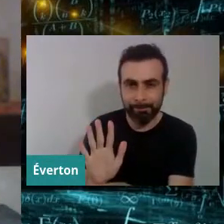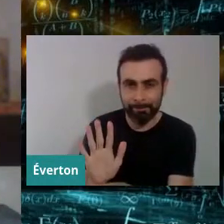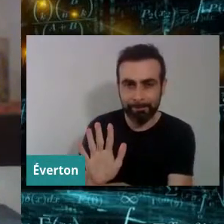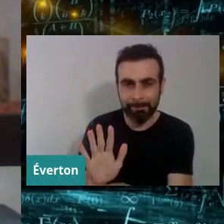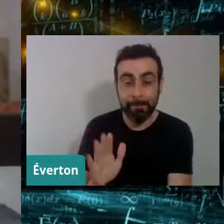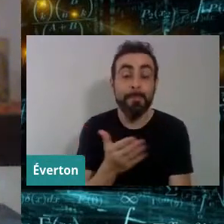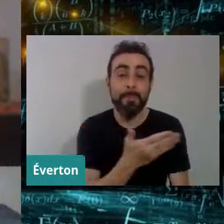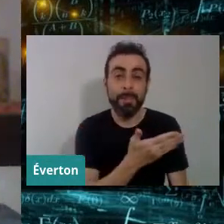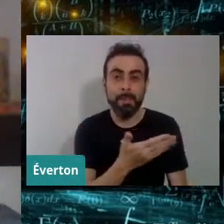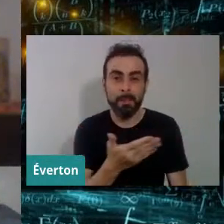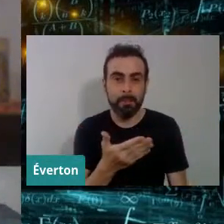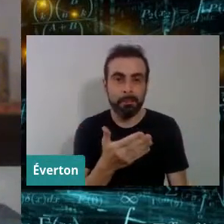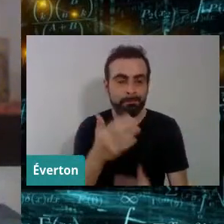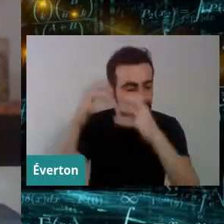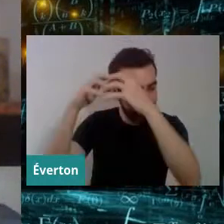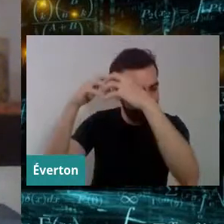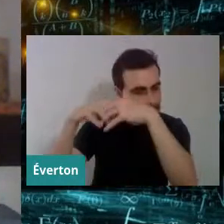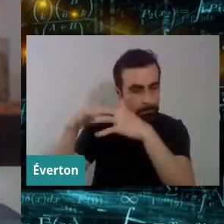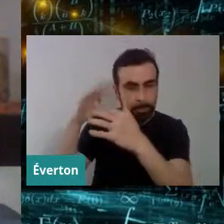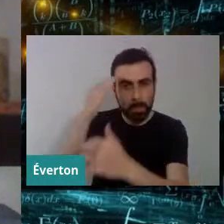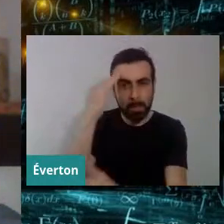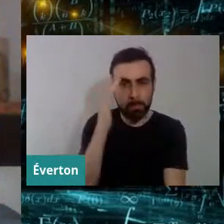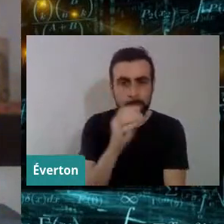Fica para vocês essa reflexão.